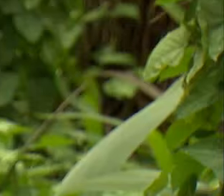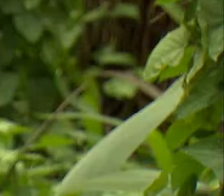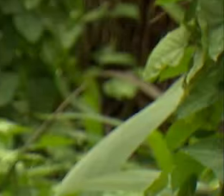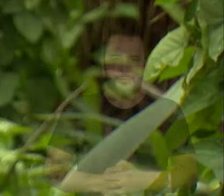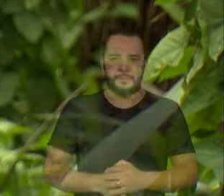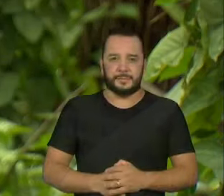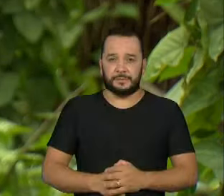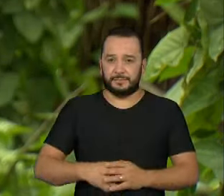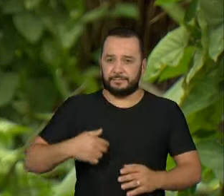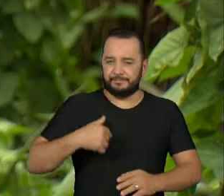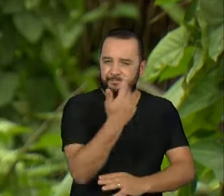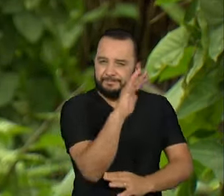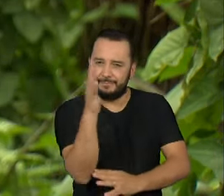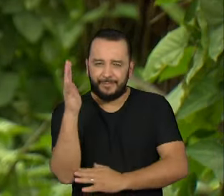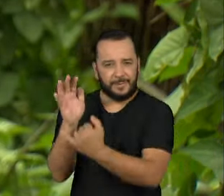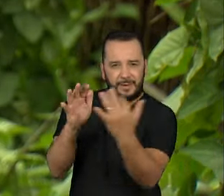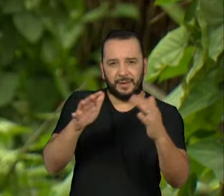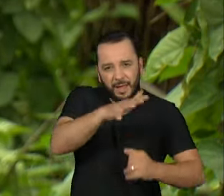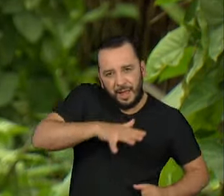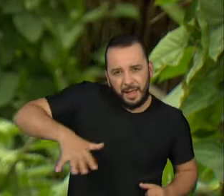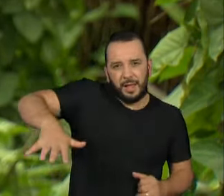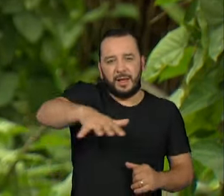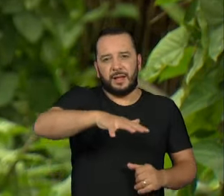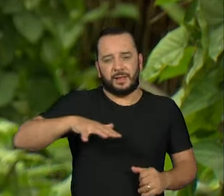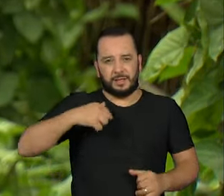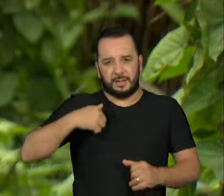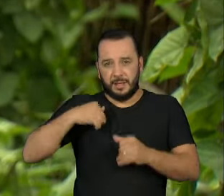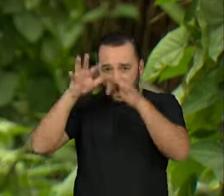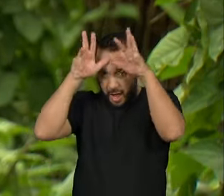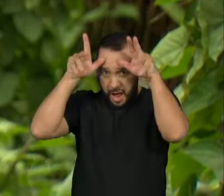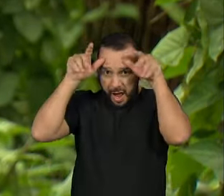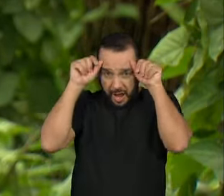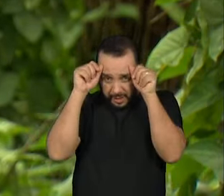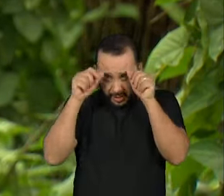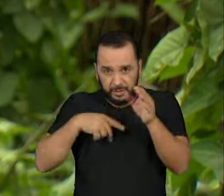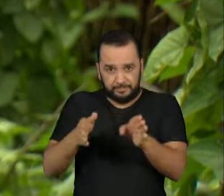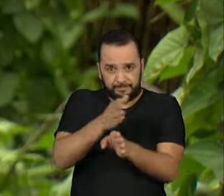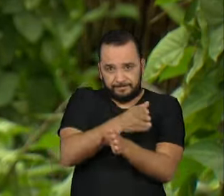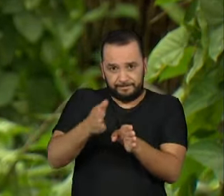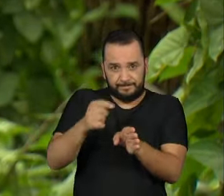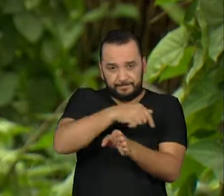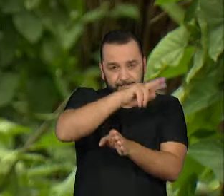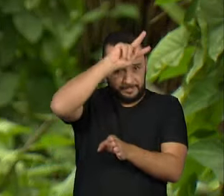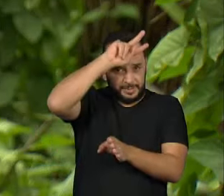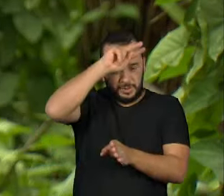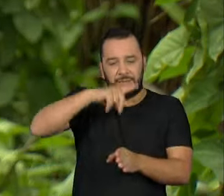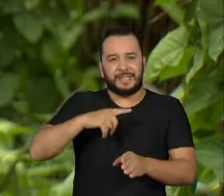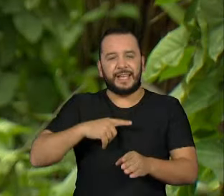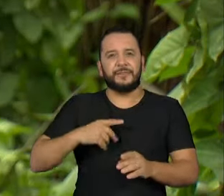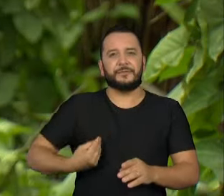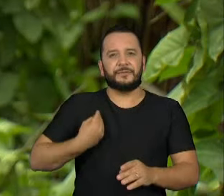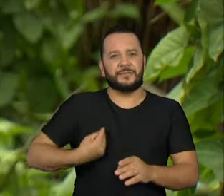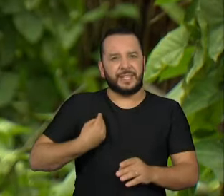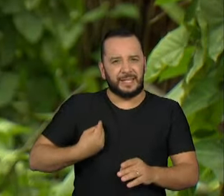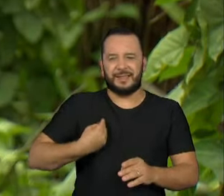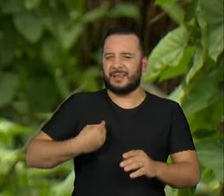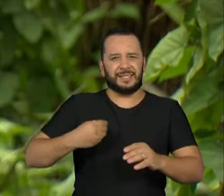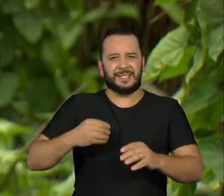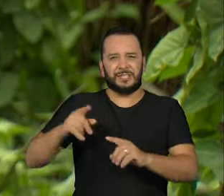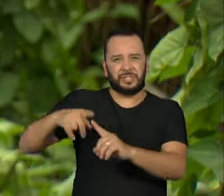O Parque Nacional da Serra do Divisor, no Acre, abriga uma das maiores biodiversidades do mundo. Mas um projeto de